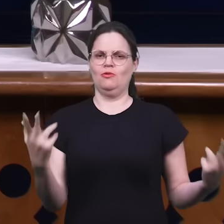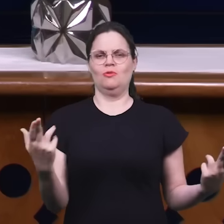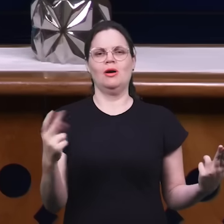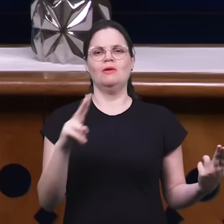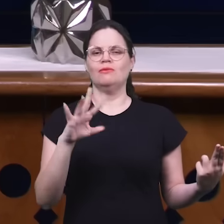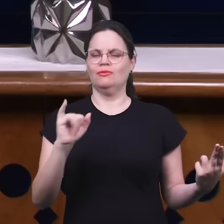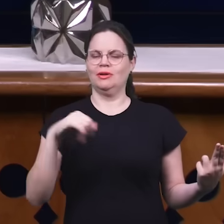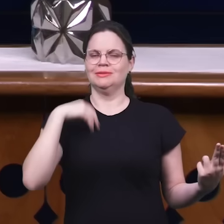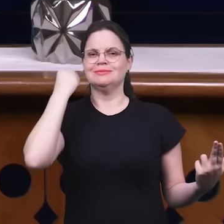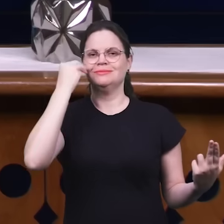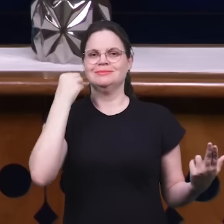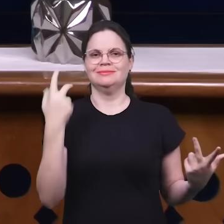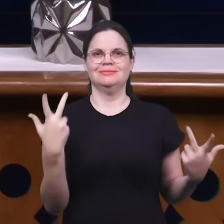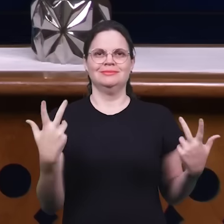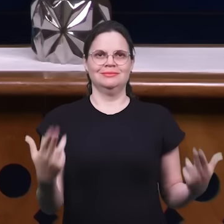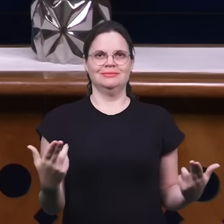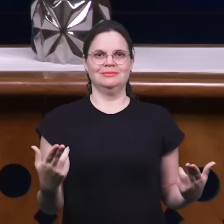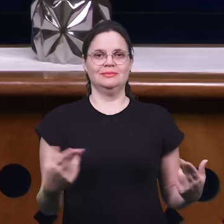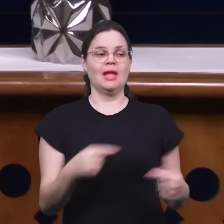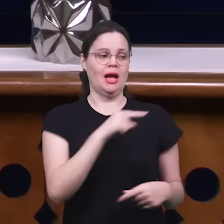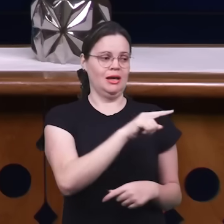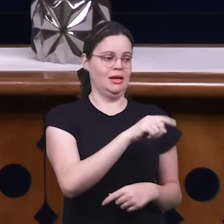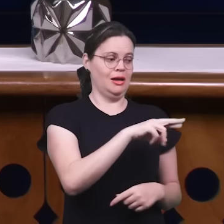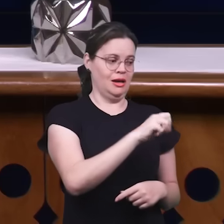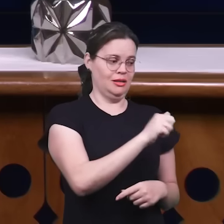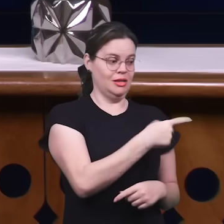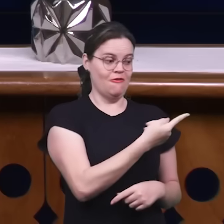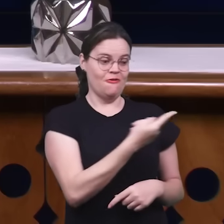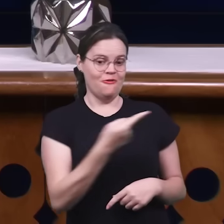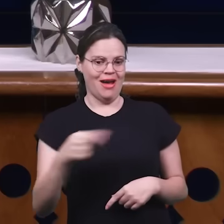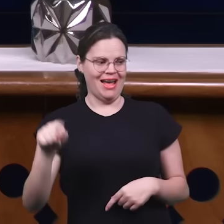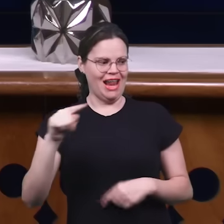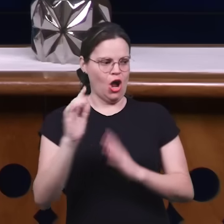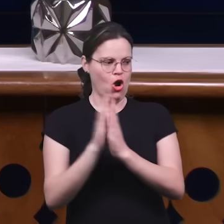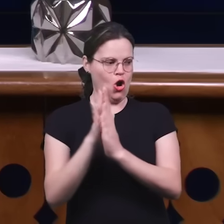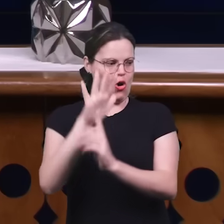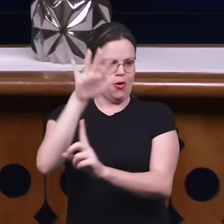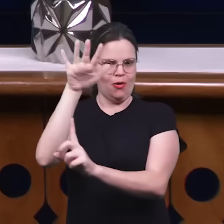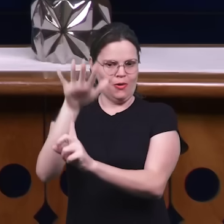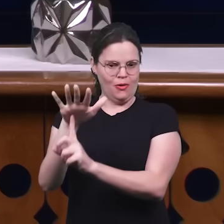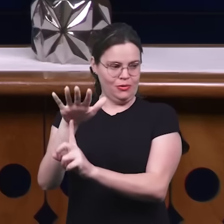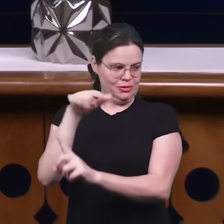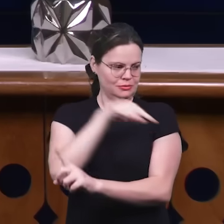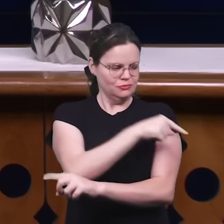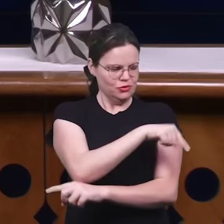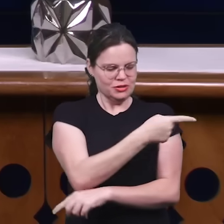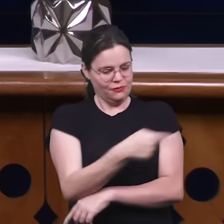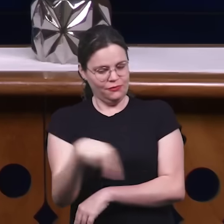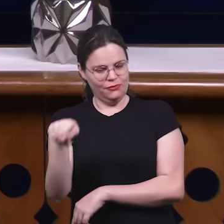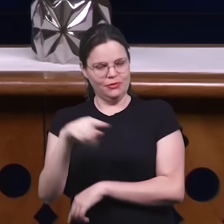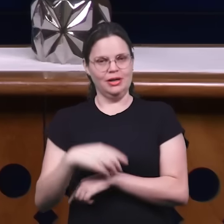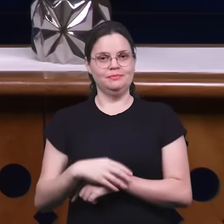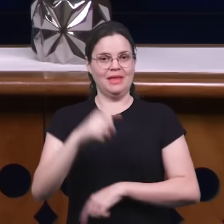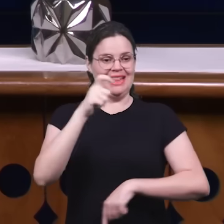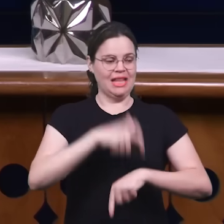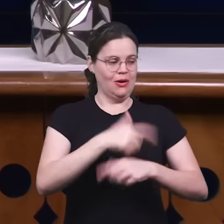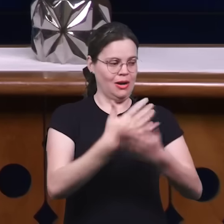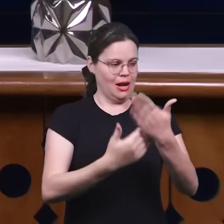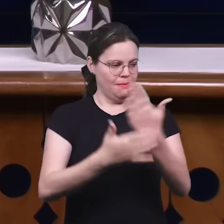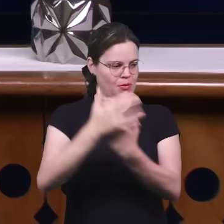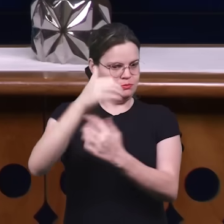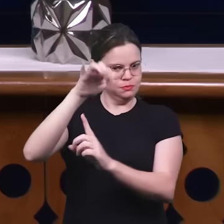conforme o Senhor orientou, impõe a mão sobre ele, Ananias. E no momento dessa dependência, dessa imposição de